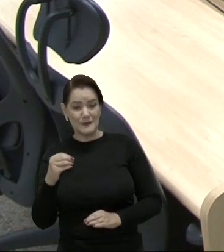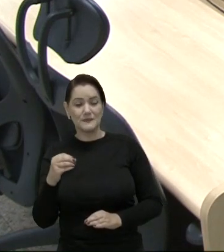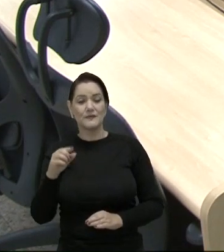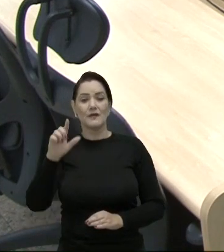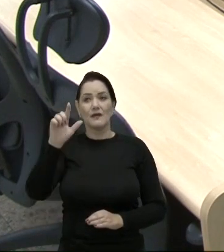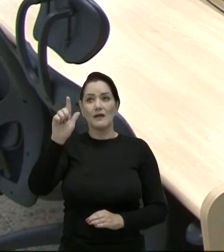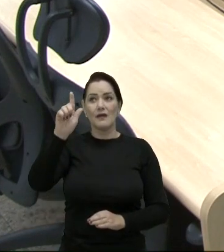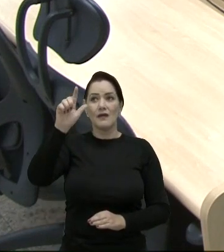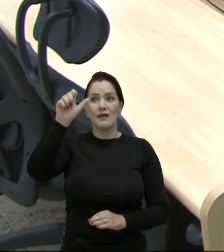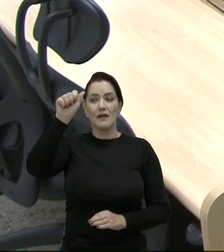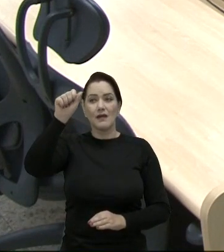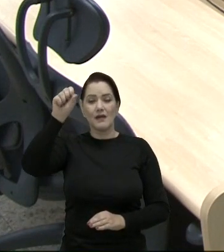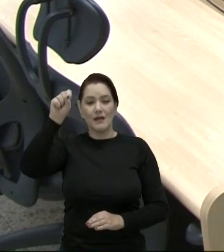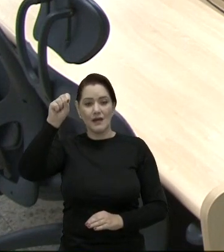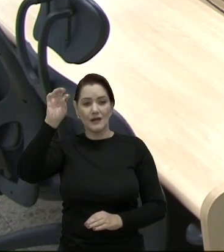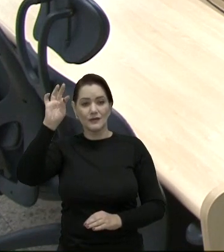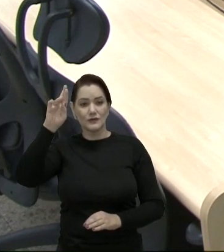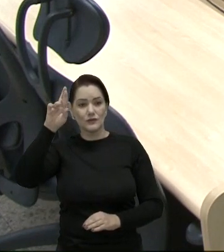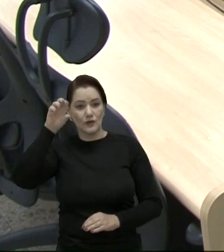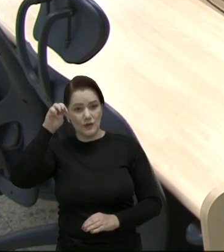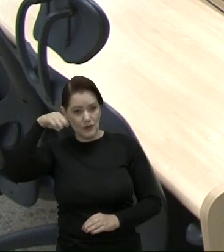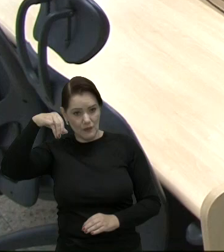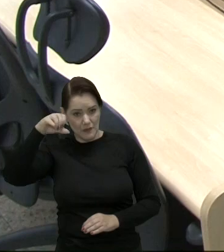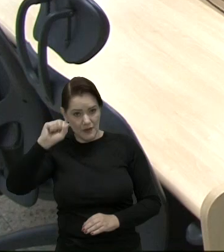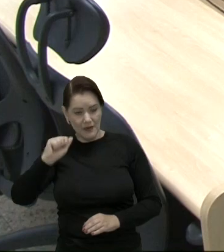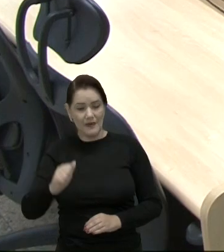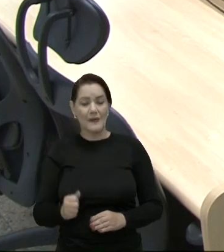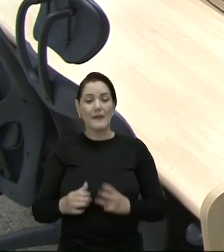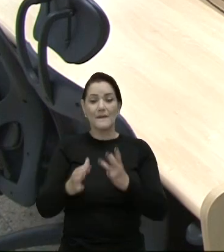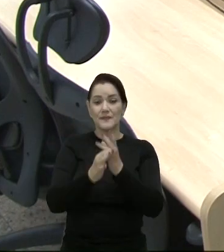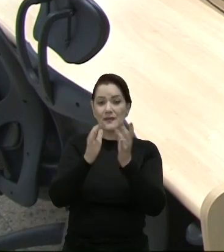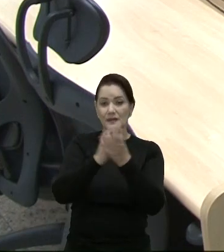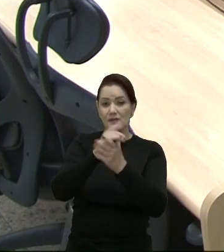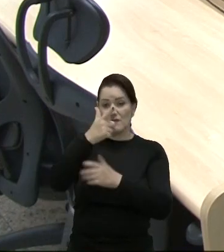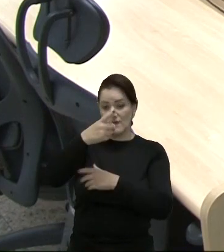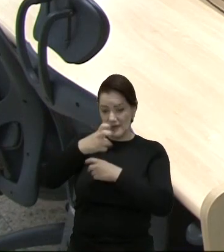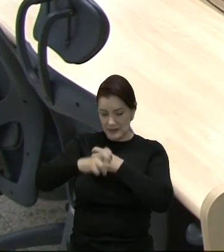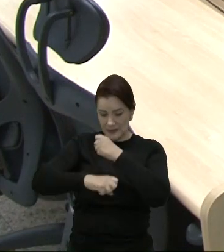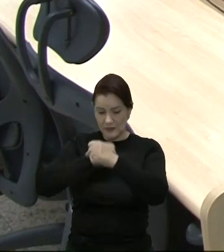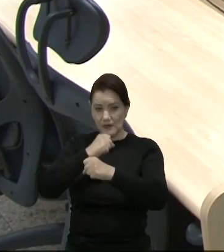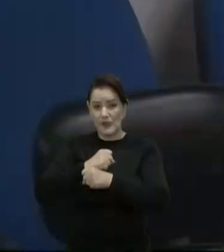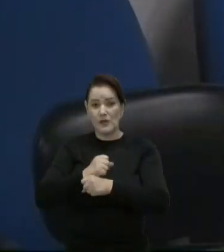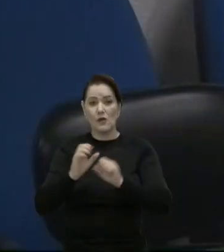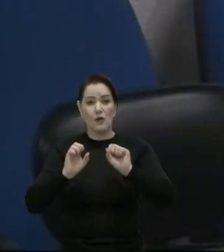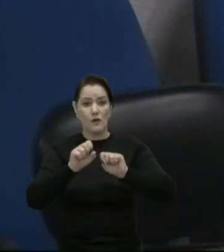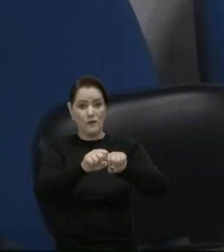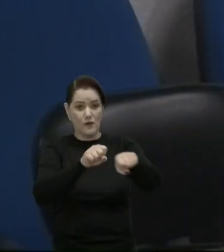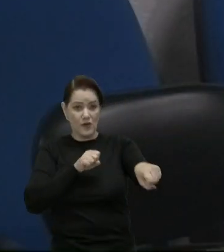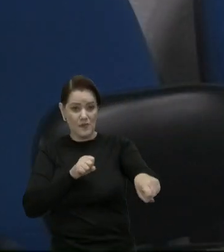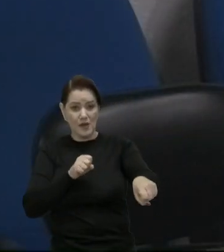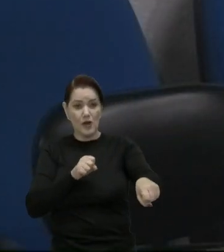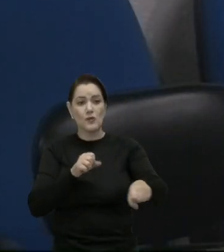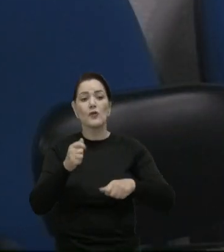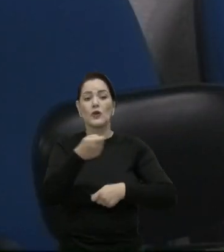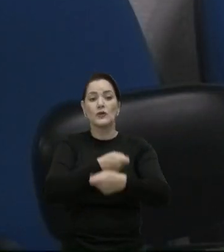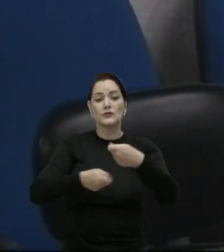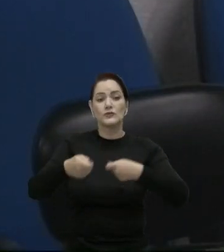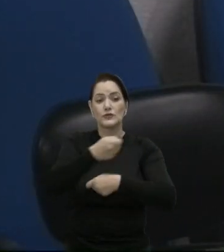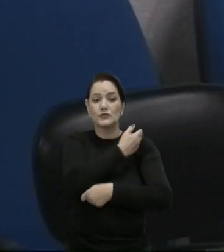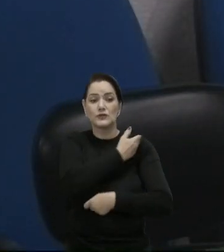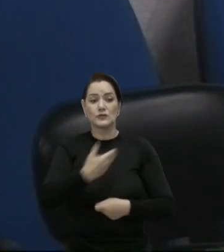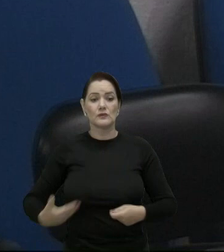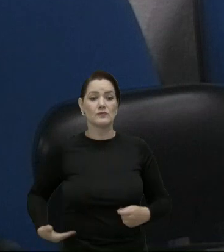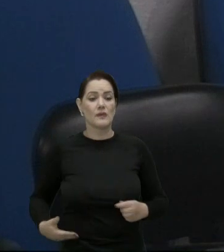Mano Gastronomia, certinho? Casado há 25 anos, é formado em gestão pública. Sua maior satisfação é ajudar